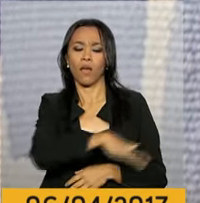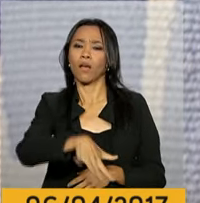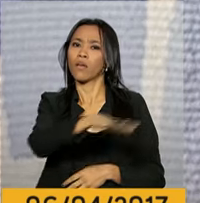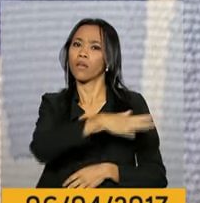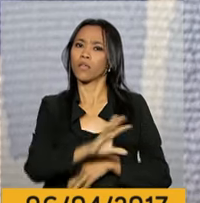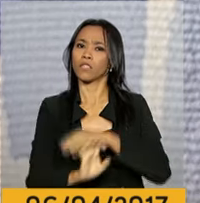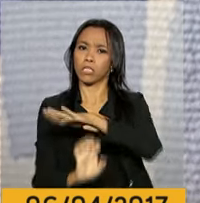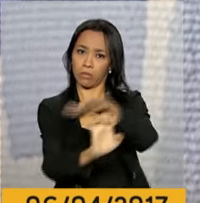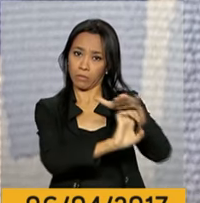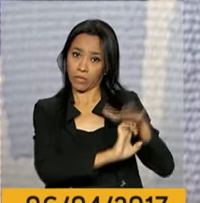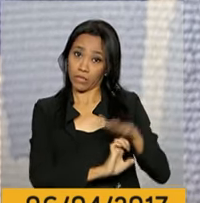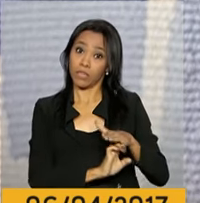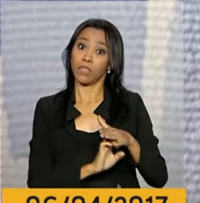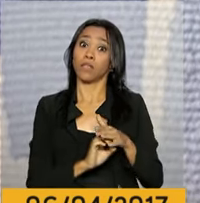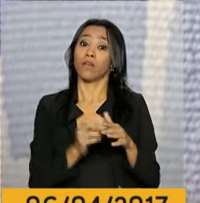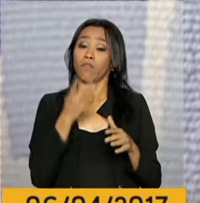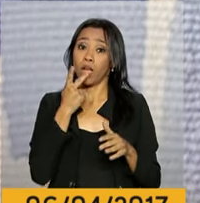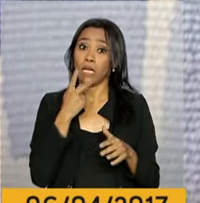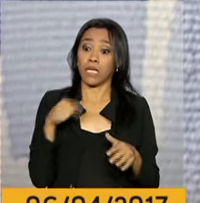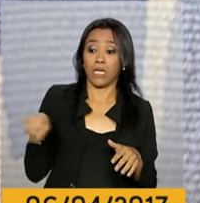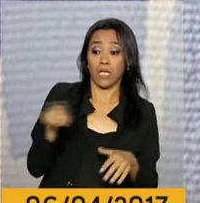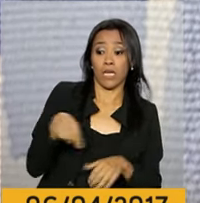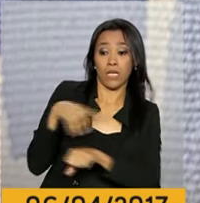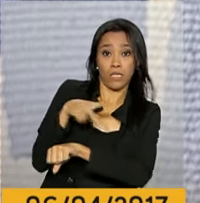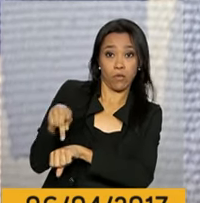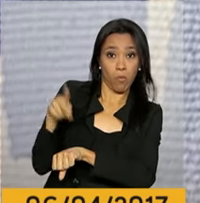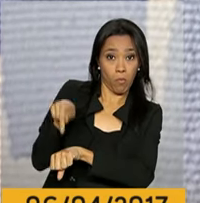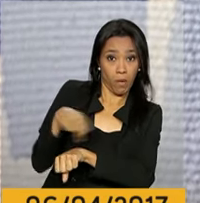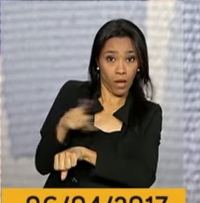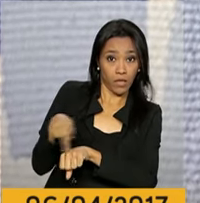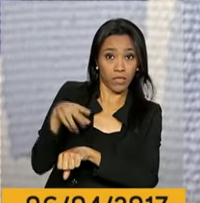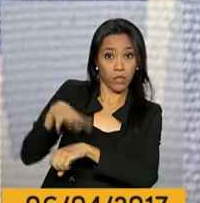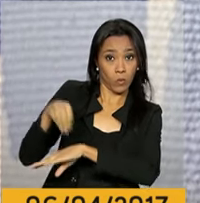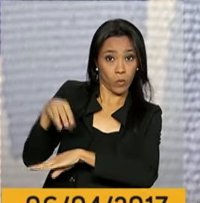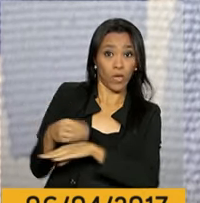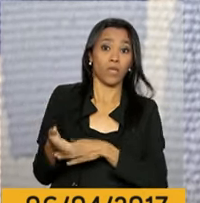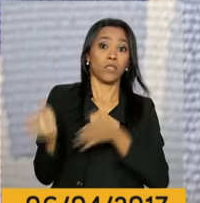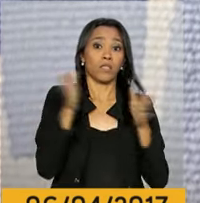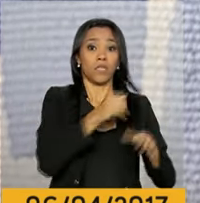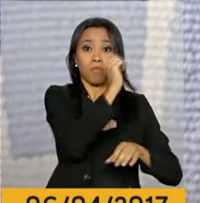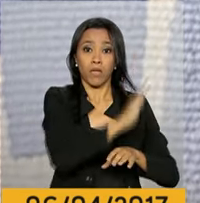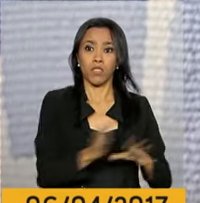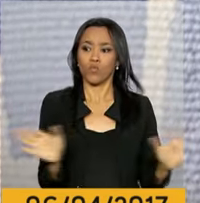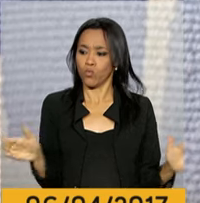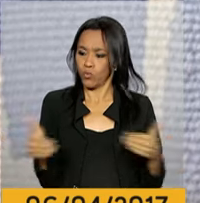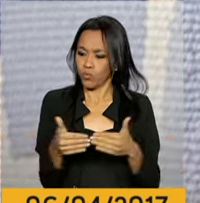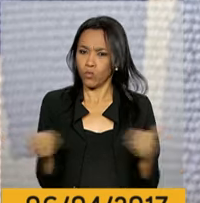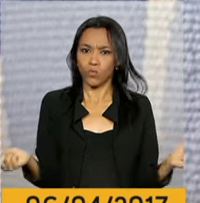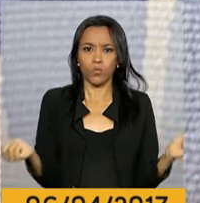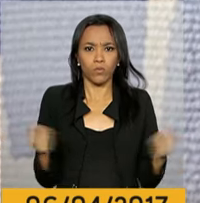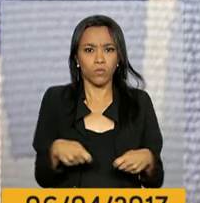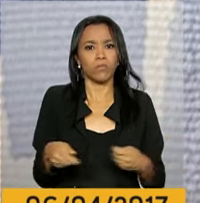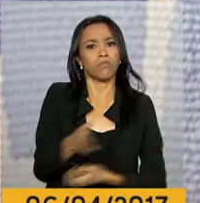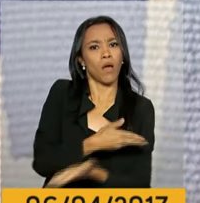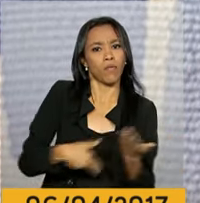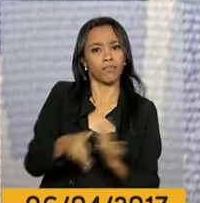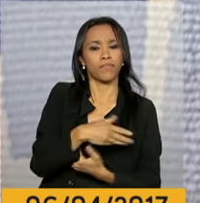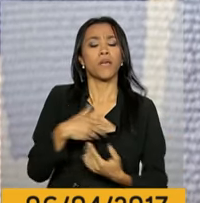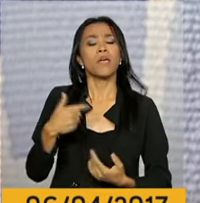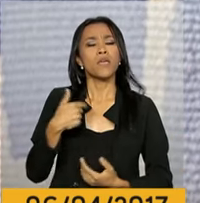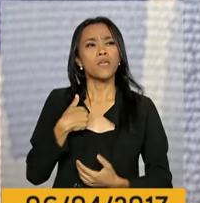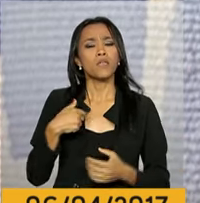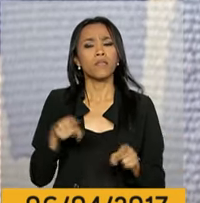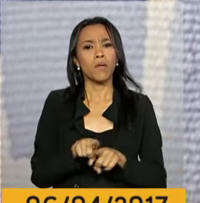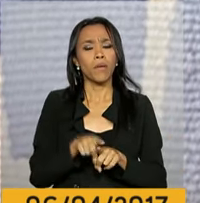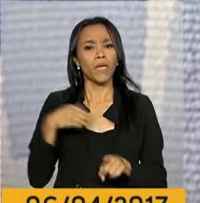muito que brasileiros e suecos somos capazes de fazer juntos. Aliás, eu estive na feira, uma